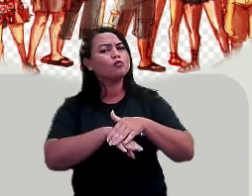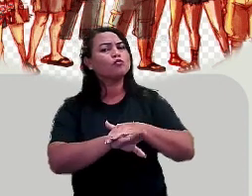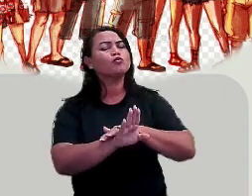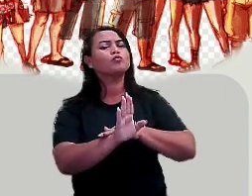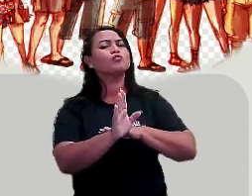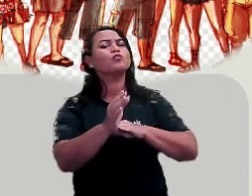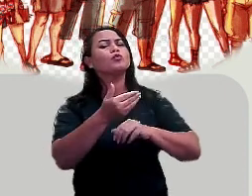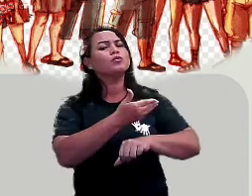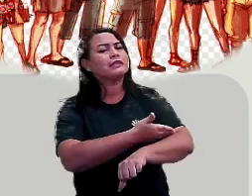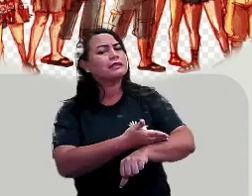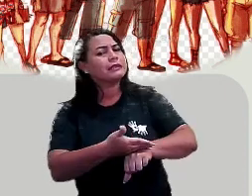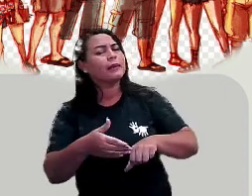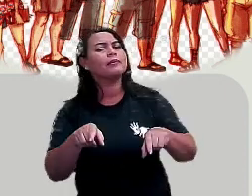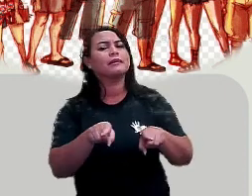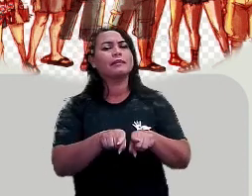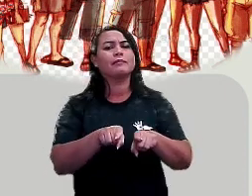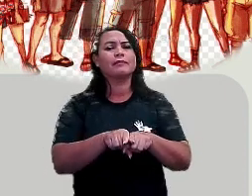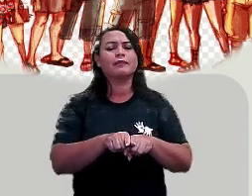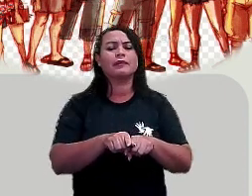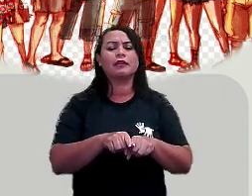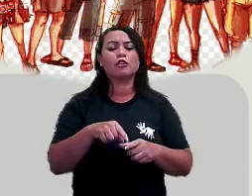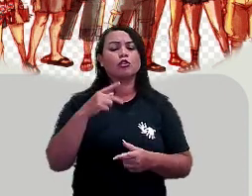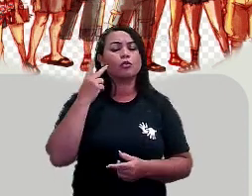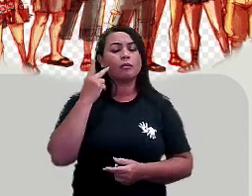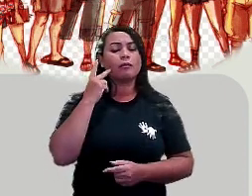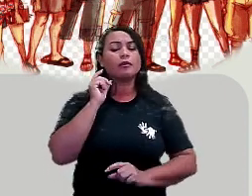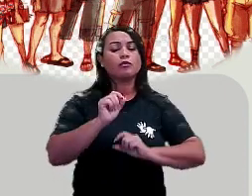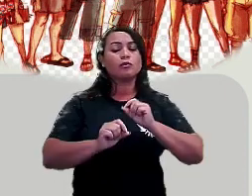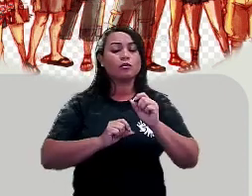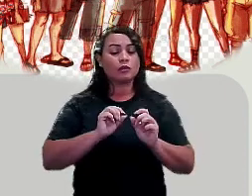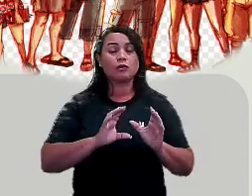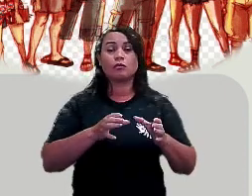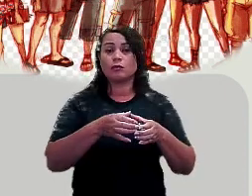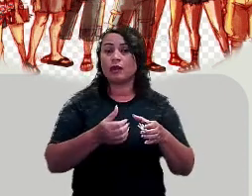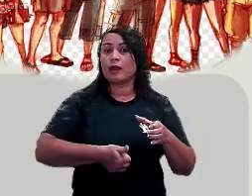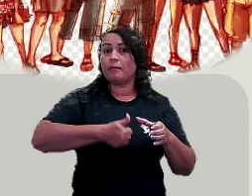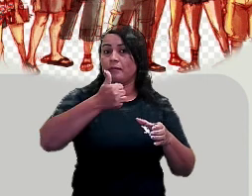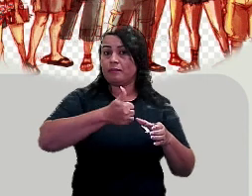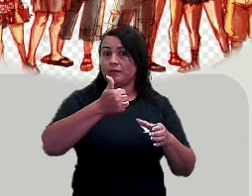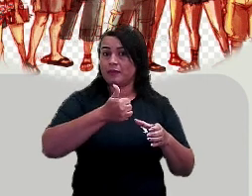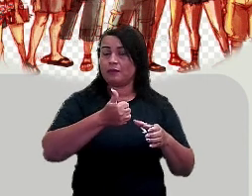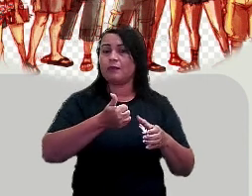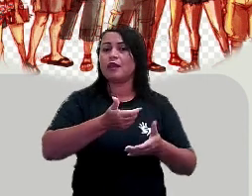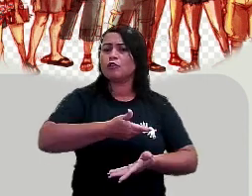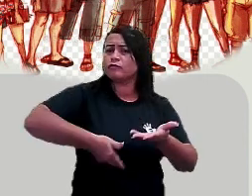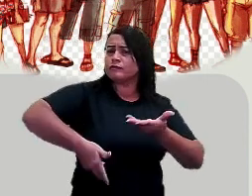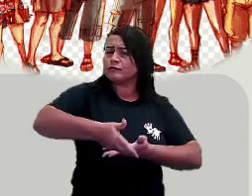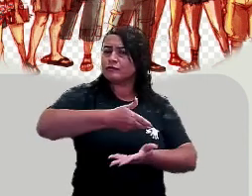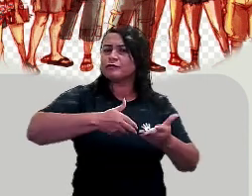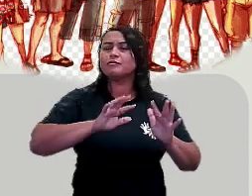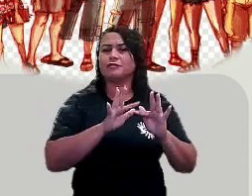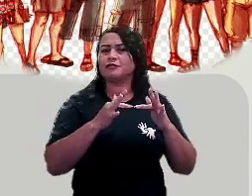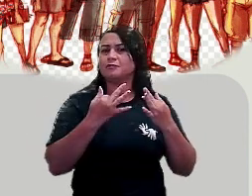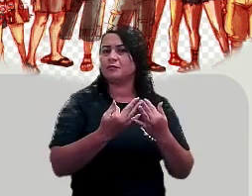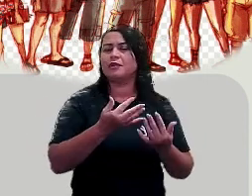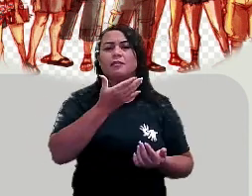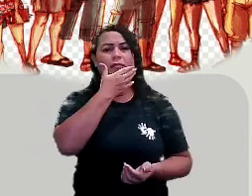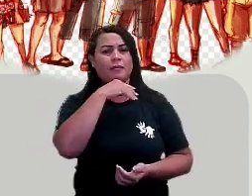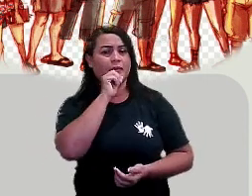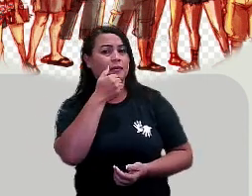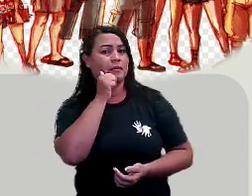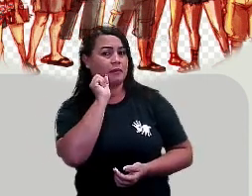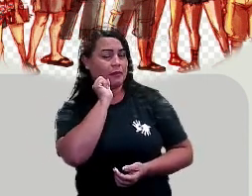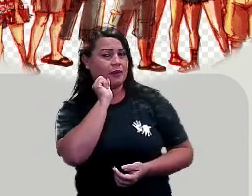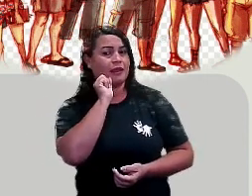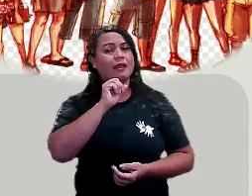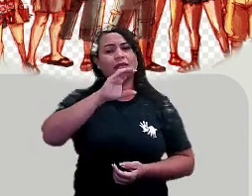primeira comunidade, novamente, a primeira comunidade que estamos inseridos, que convivemos as nossas famílias, nossos pais, tios,